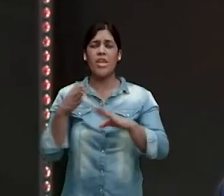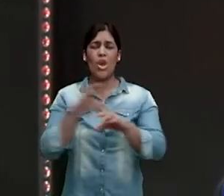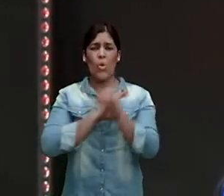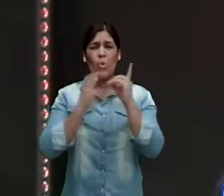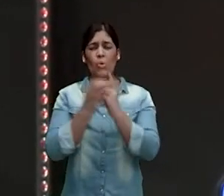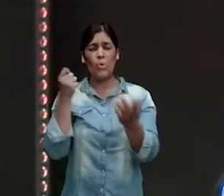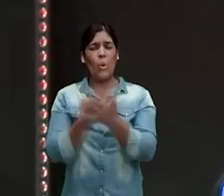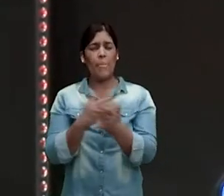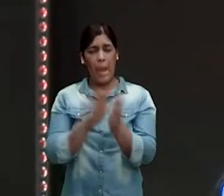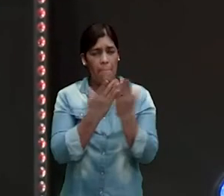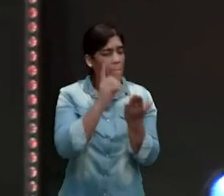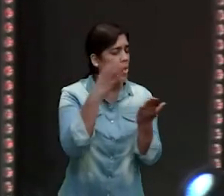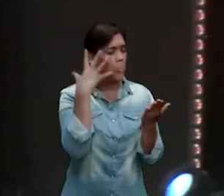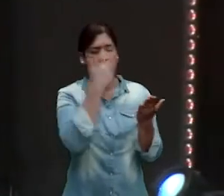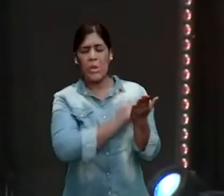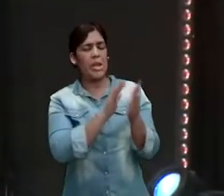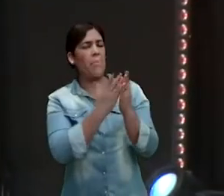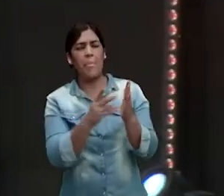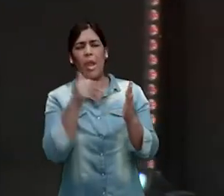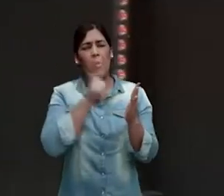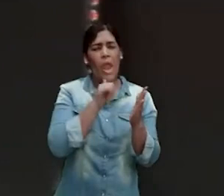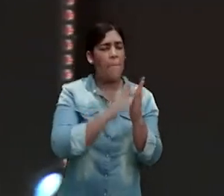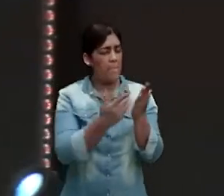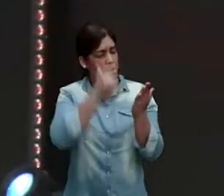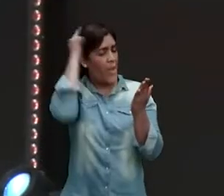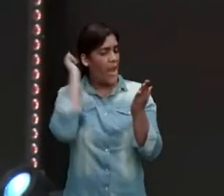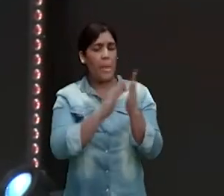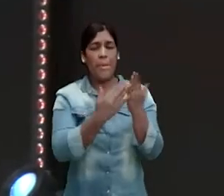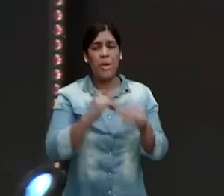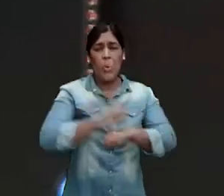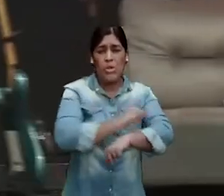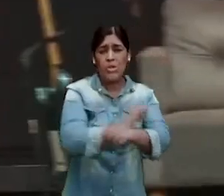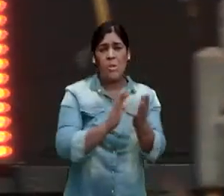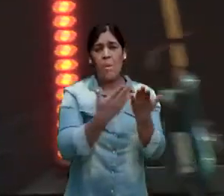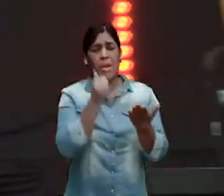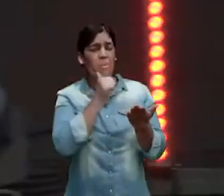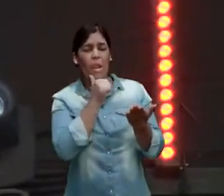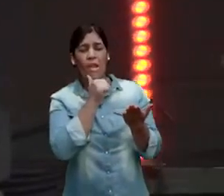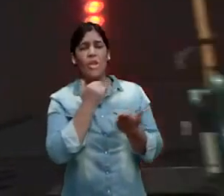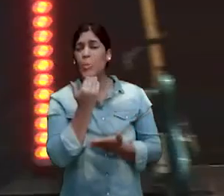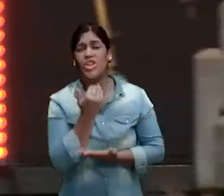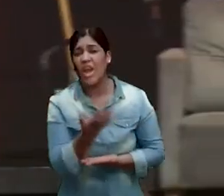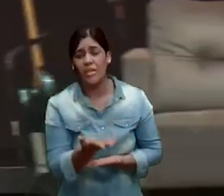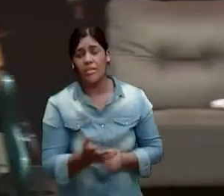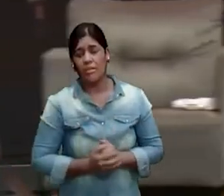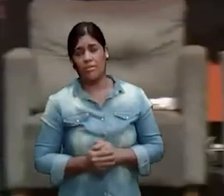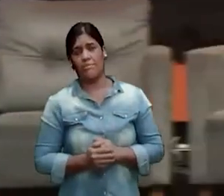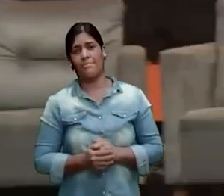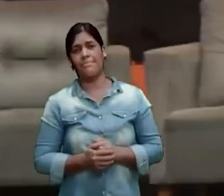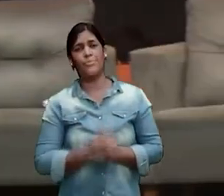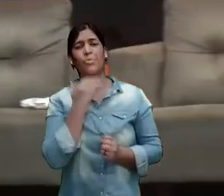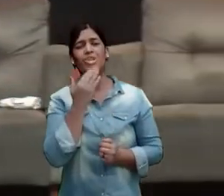Bíblia bonita Bíblia da mulher a Bíblia do executivo Bíblia do pastor vida do cara é a cabelo do gordinho não tem isso não adianta você tem um monte de coisa